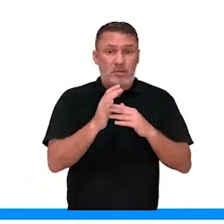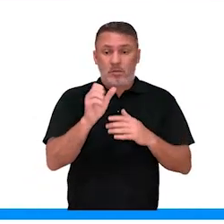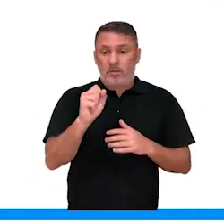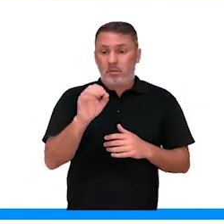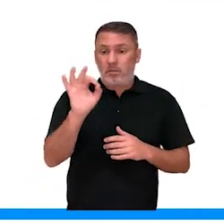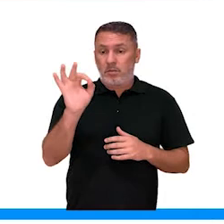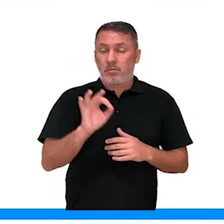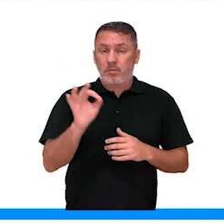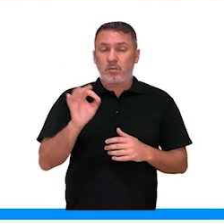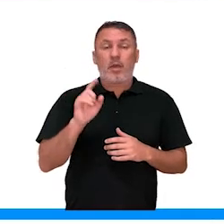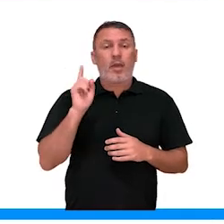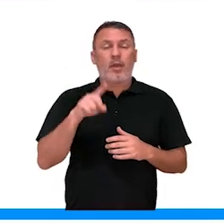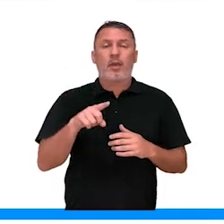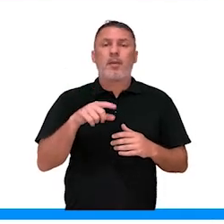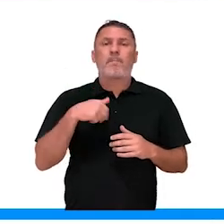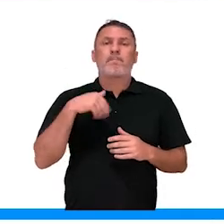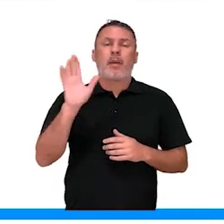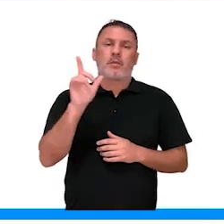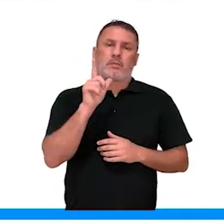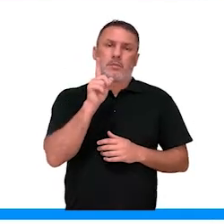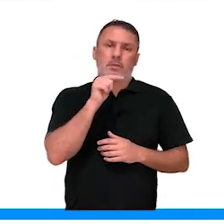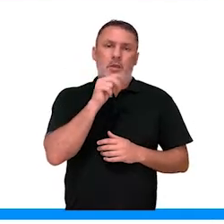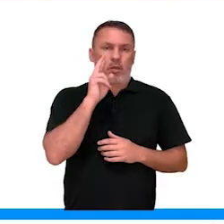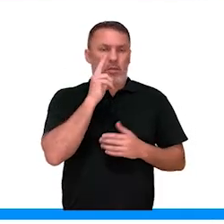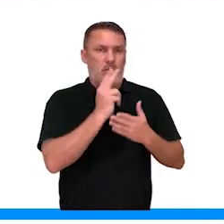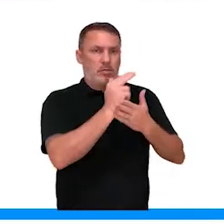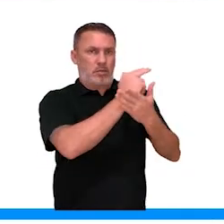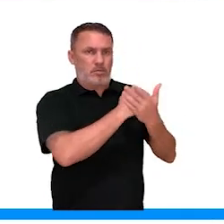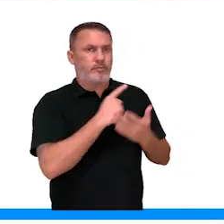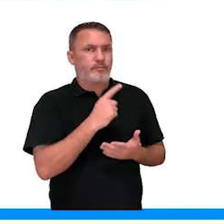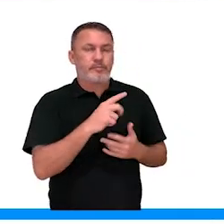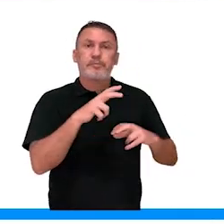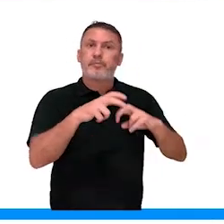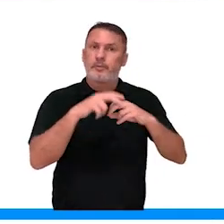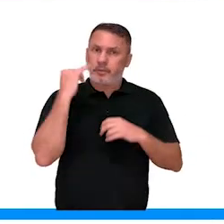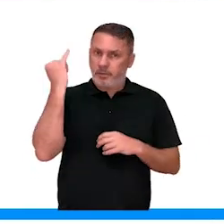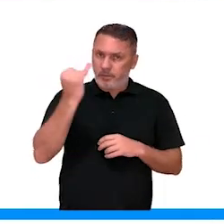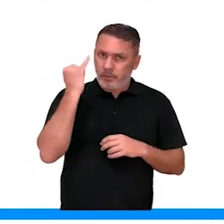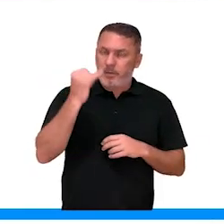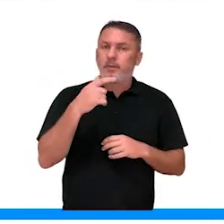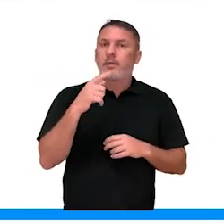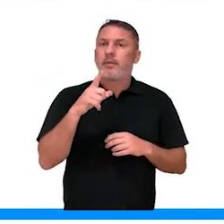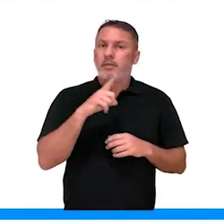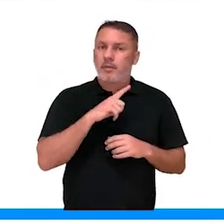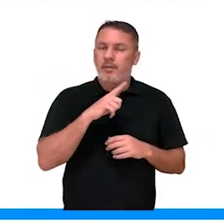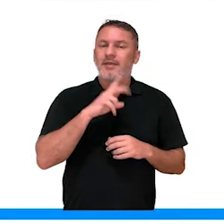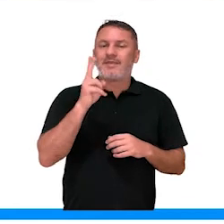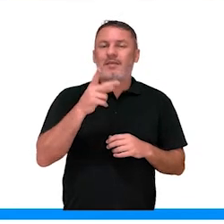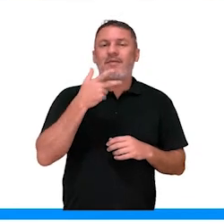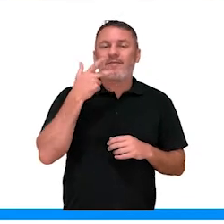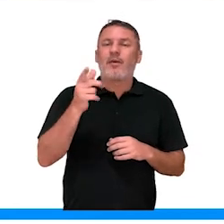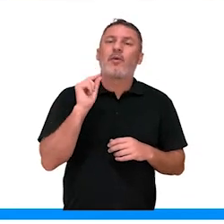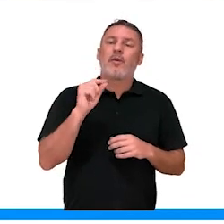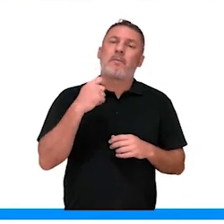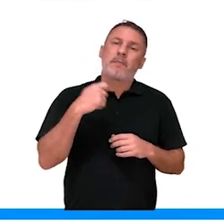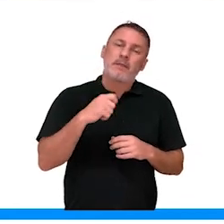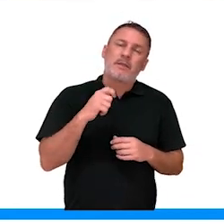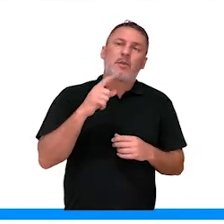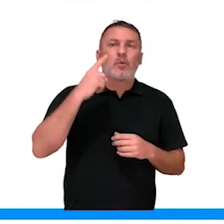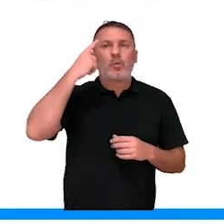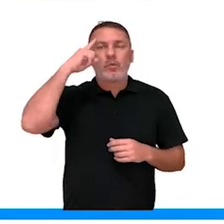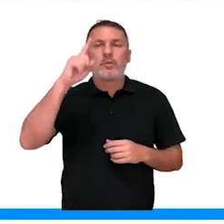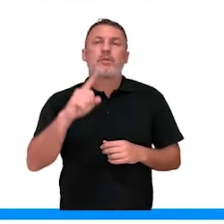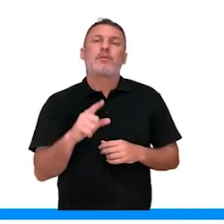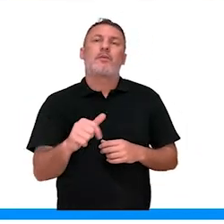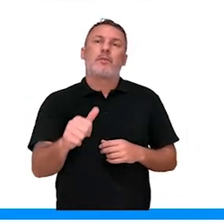nosso corpo constituído de água. Tá aí então a importância que a gente fala de consumir uma quantidade